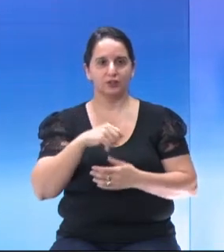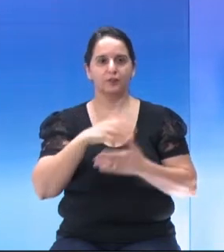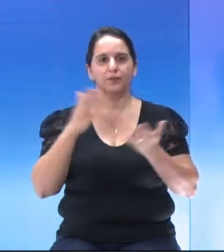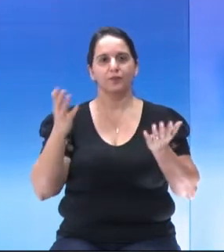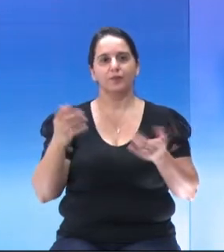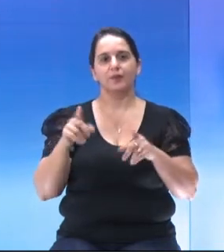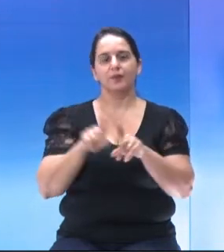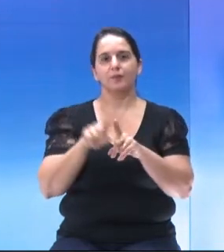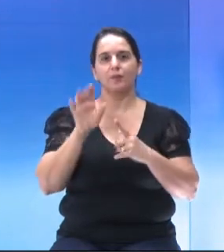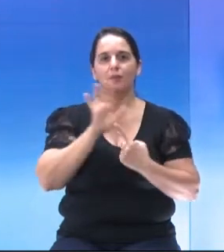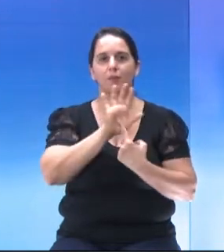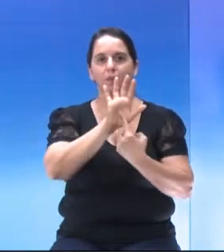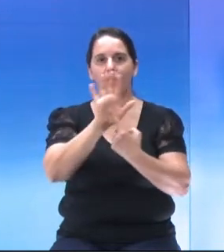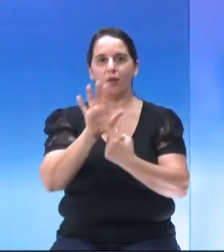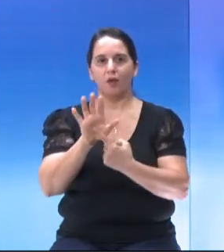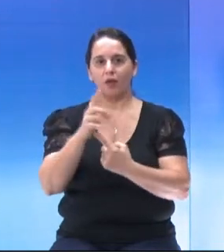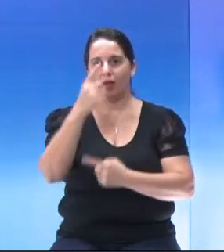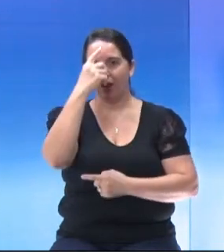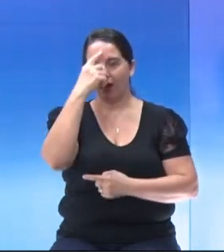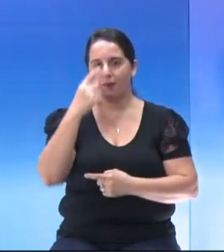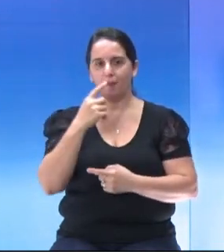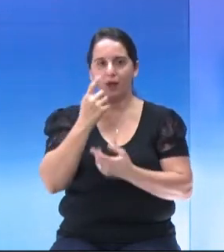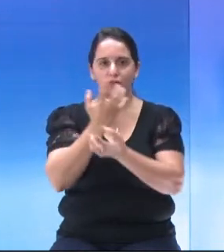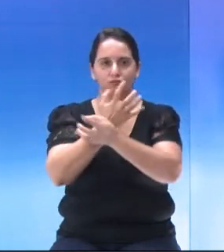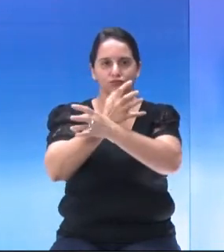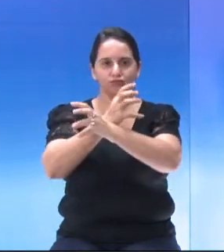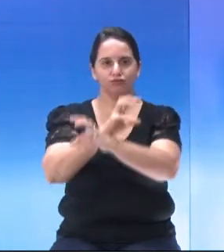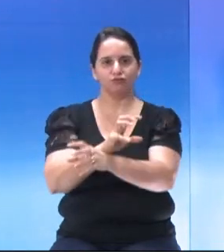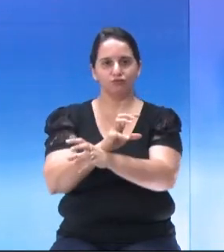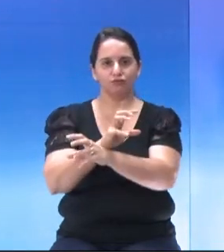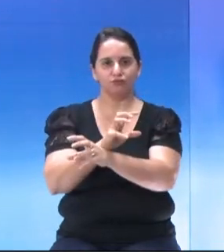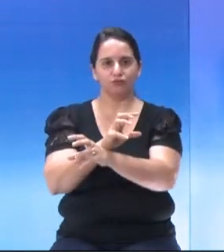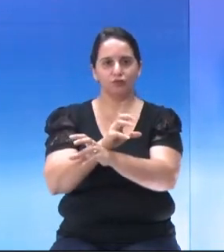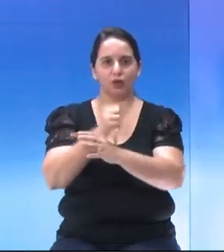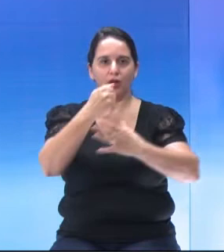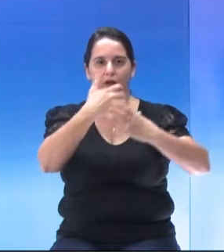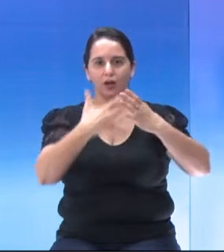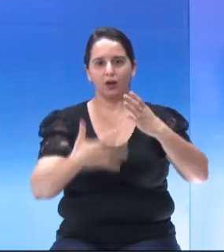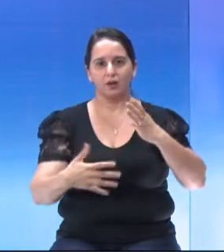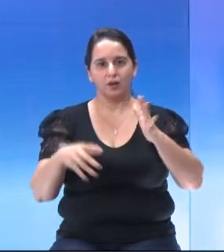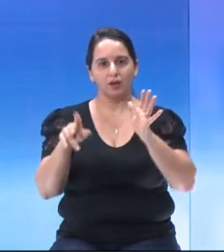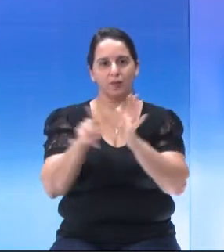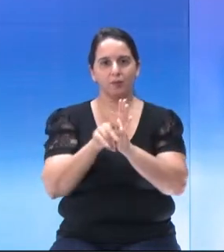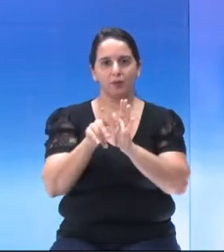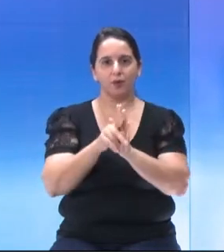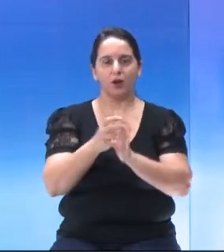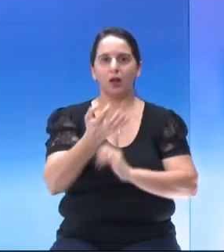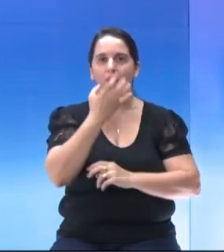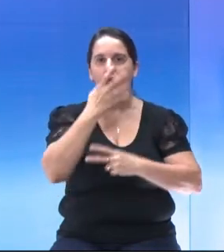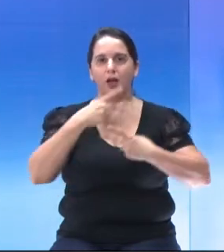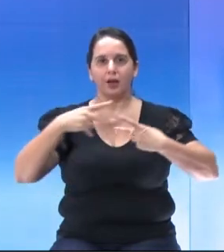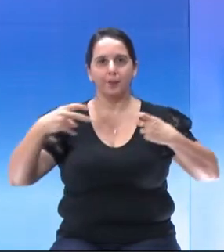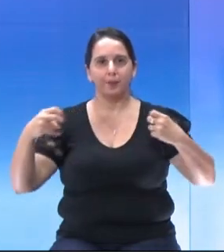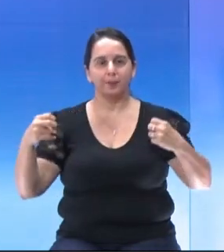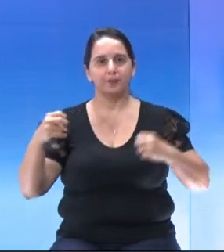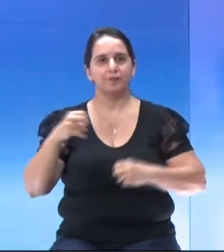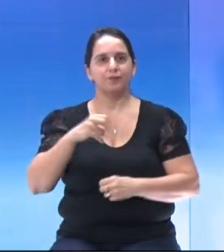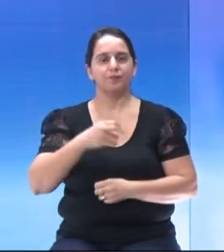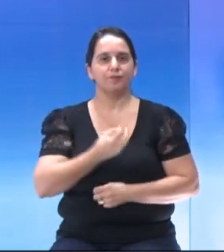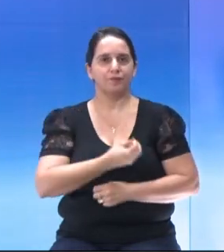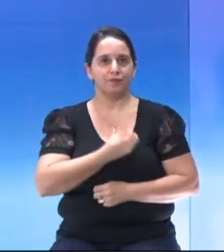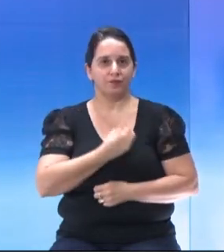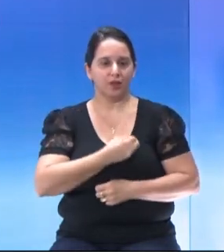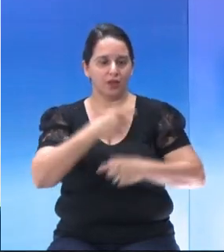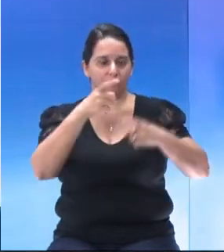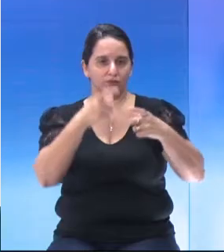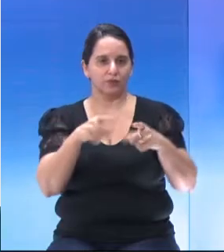o deserto, para a gente ver que características, tá? Qual a fauna que sobrevive nesse